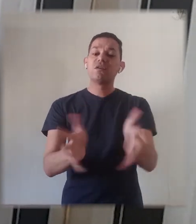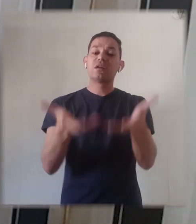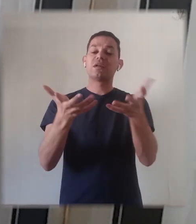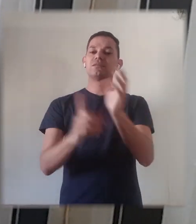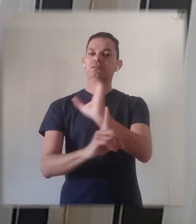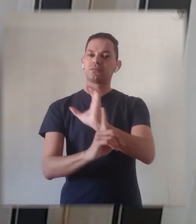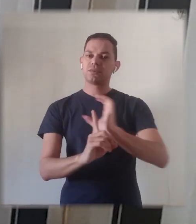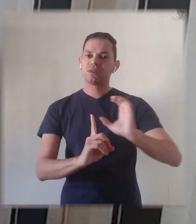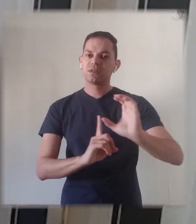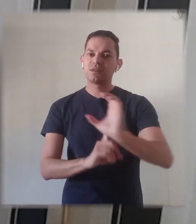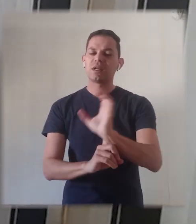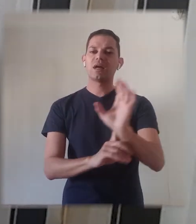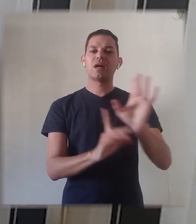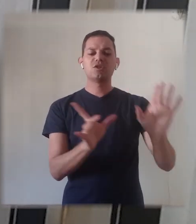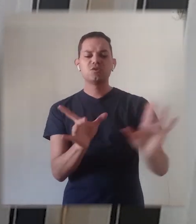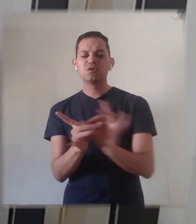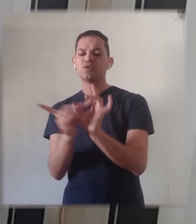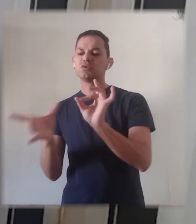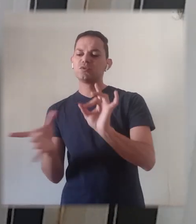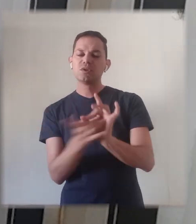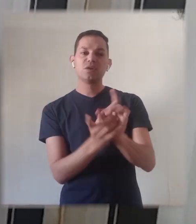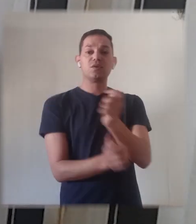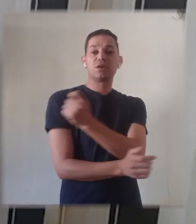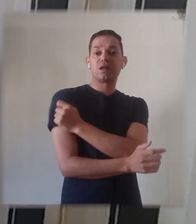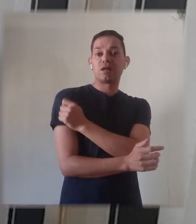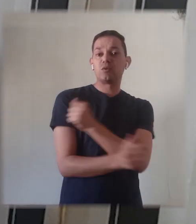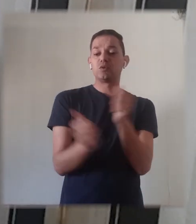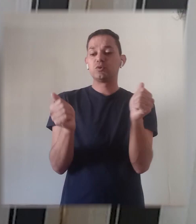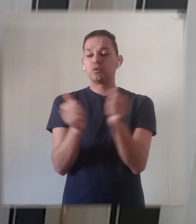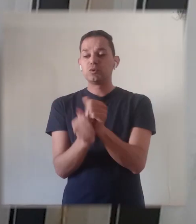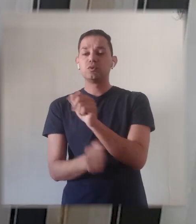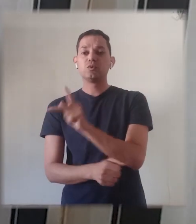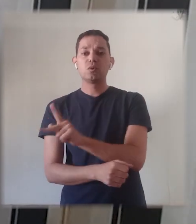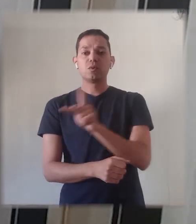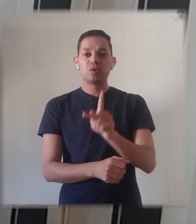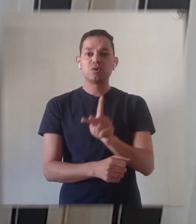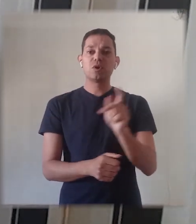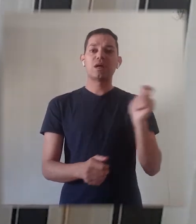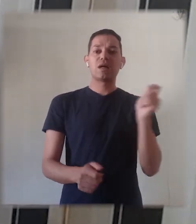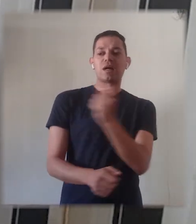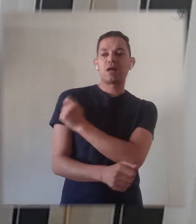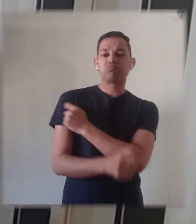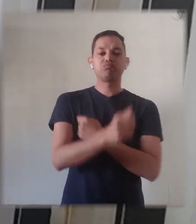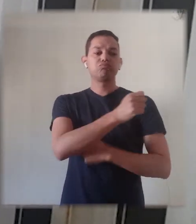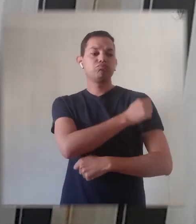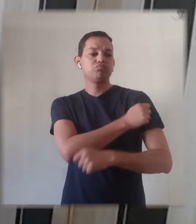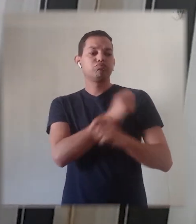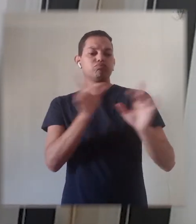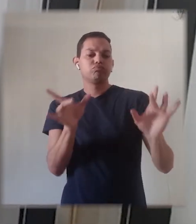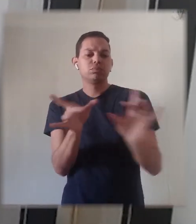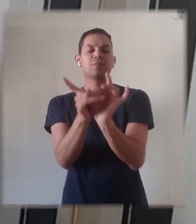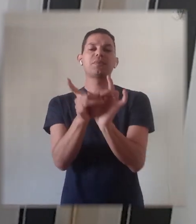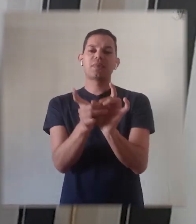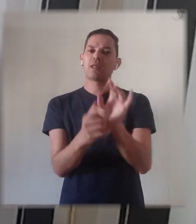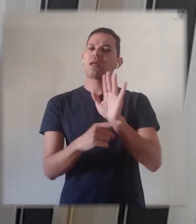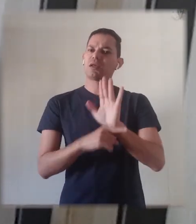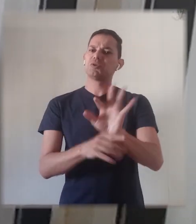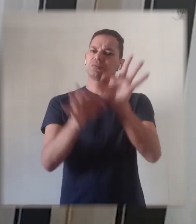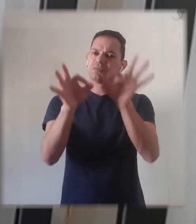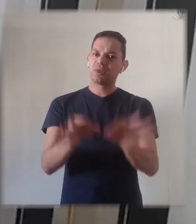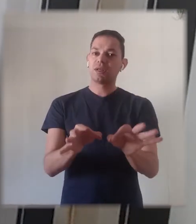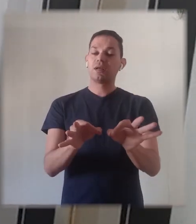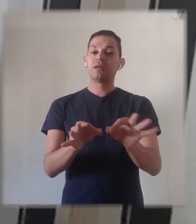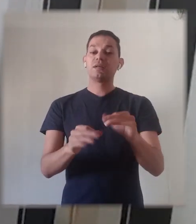social, né? Fortalecer a comunidade, os vínculos desse aluno com os docentes, com os outros alunos. Isso ajuda e